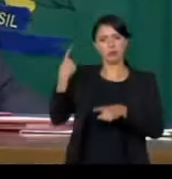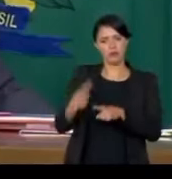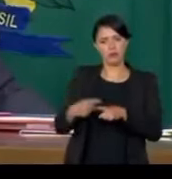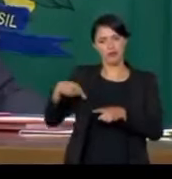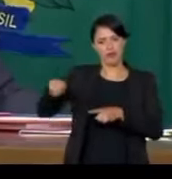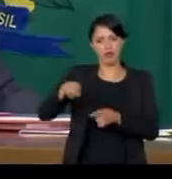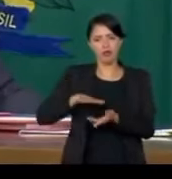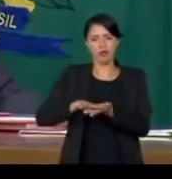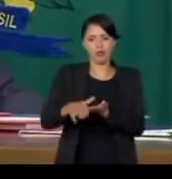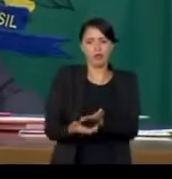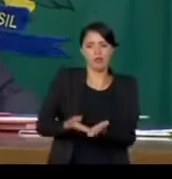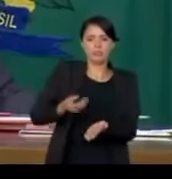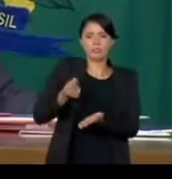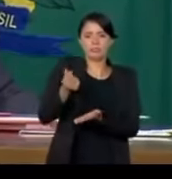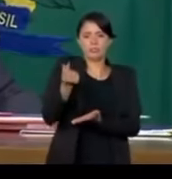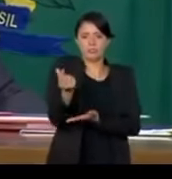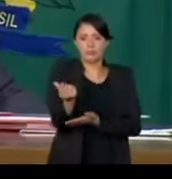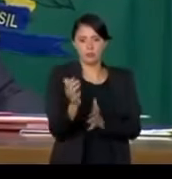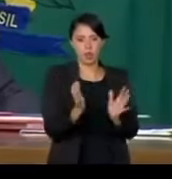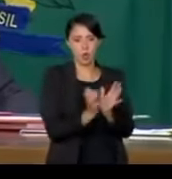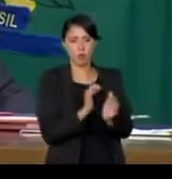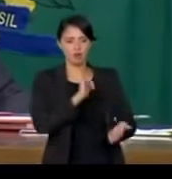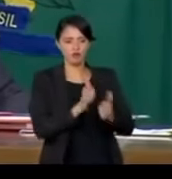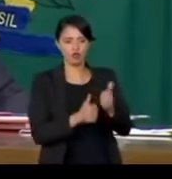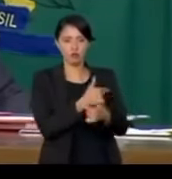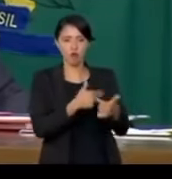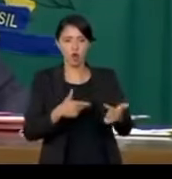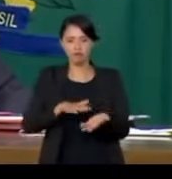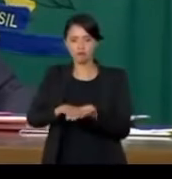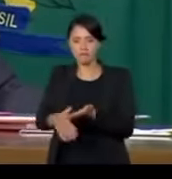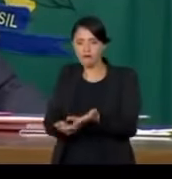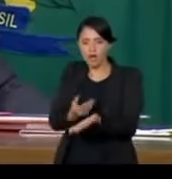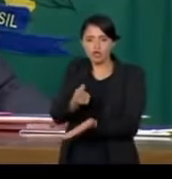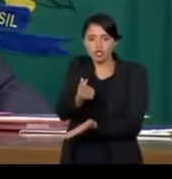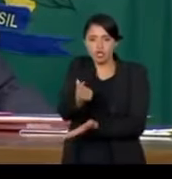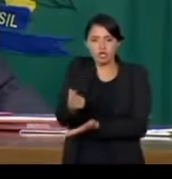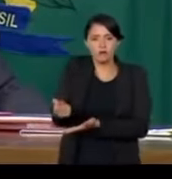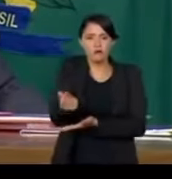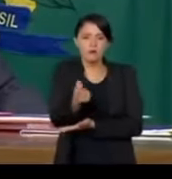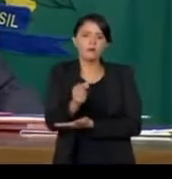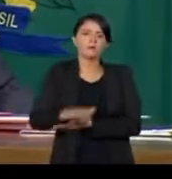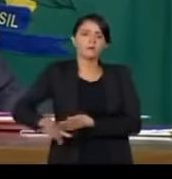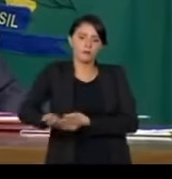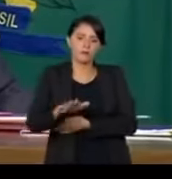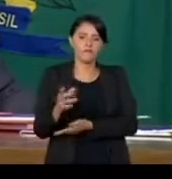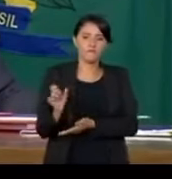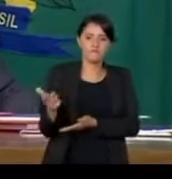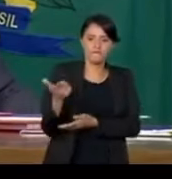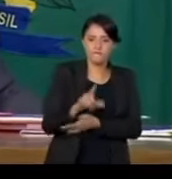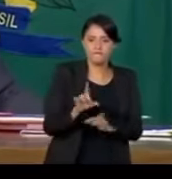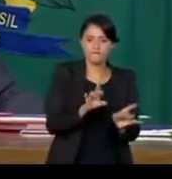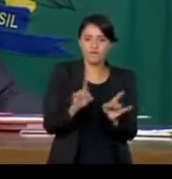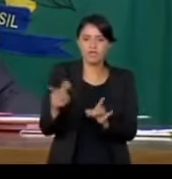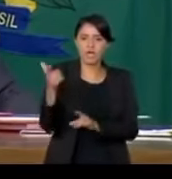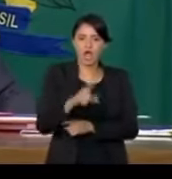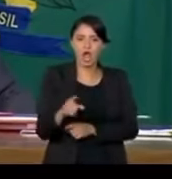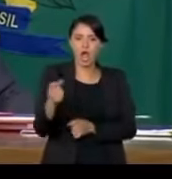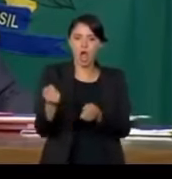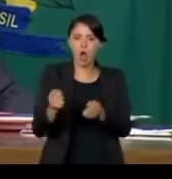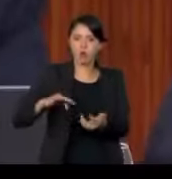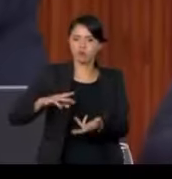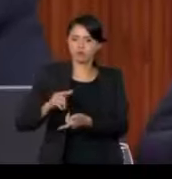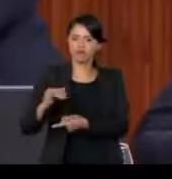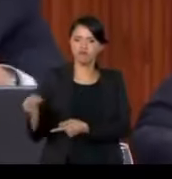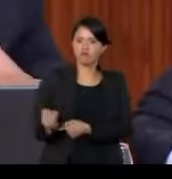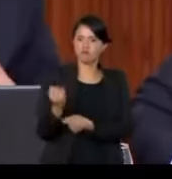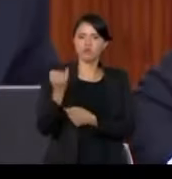têm lavado dinheiro em clubes de futebol, têm lavado dinheiro em revenda de carros importados, têm lavado